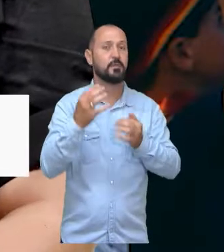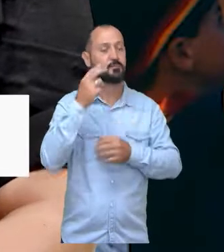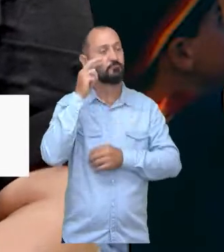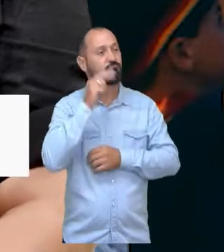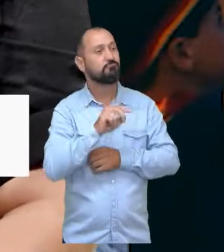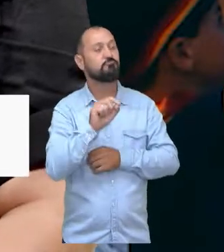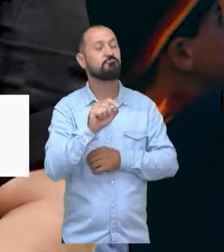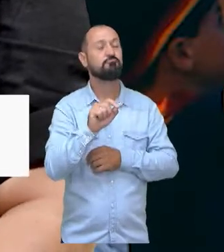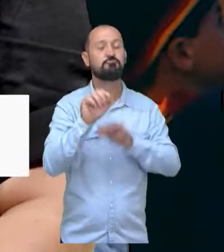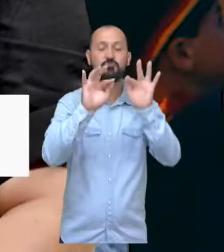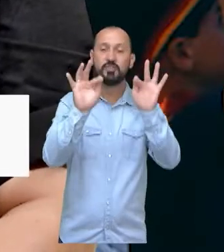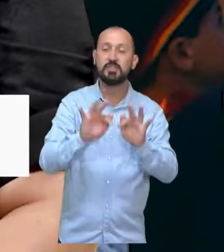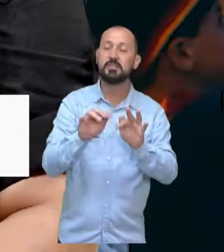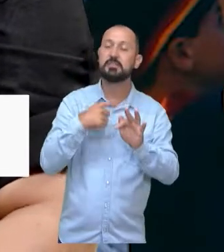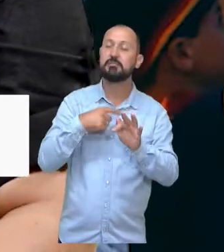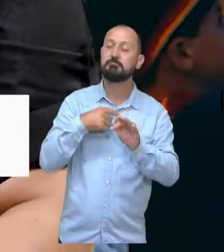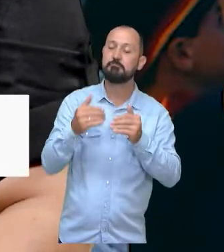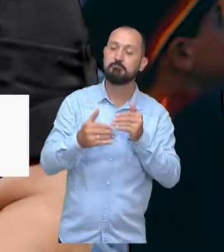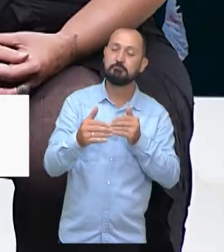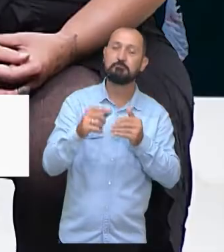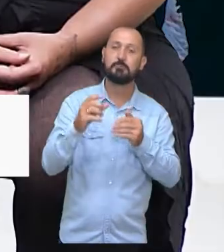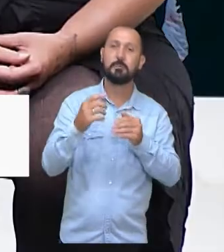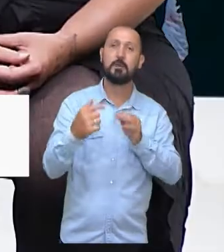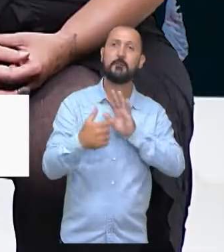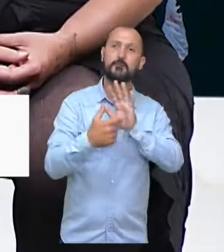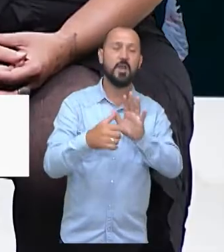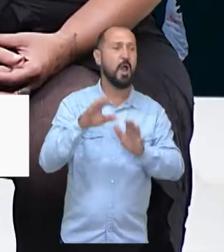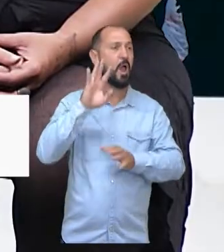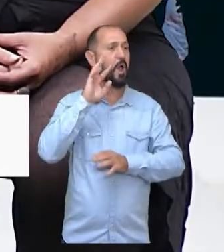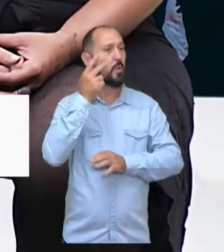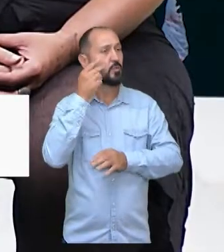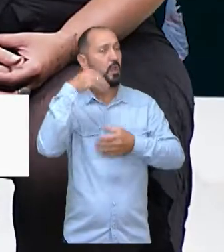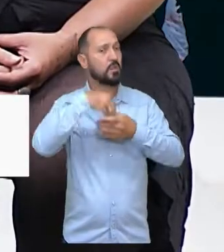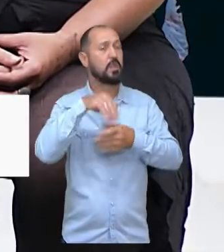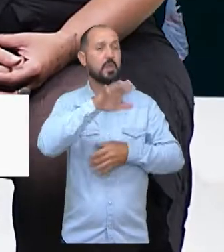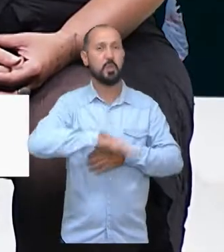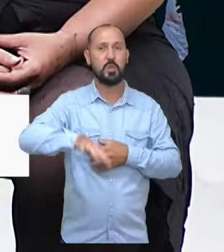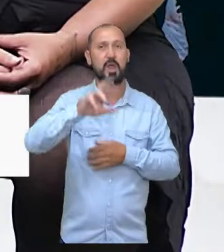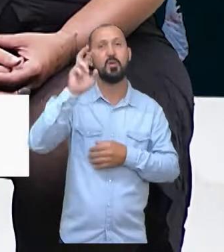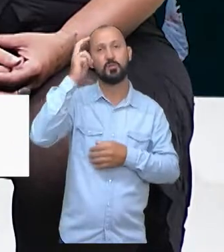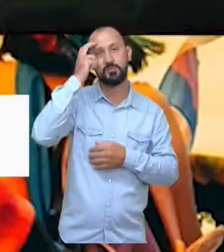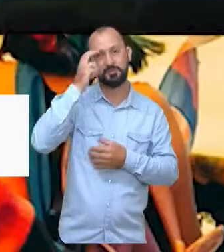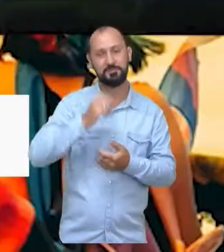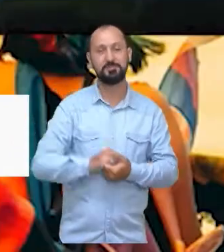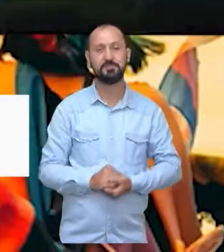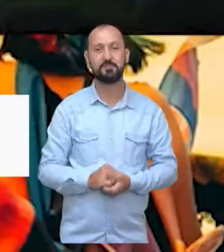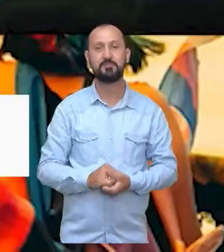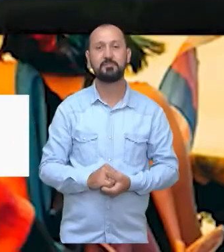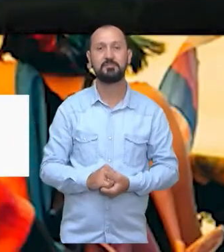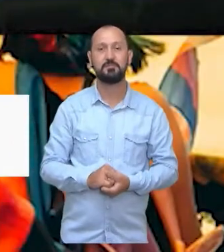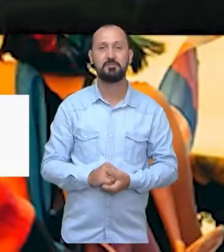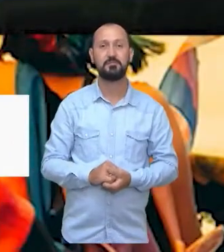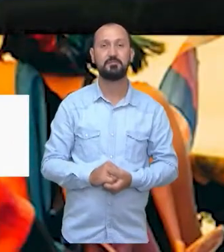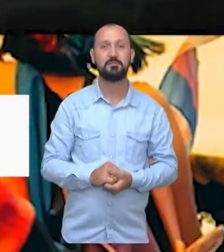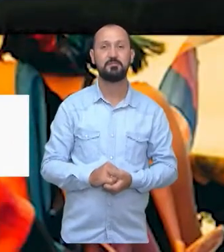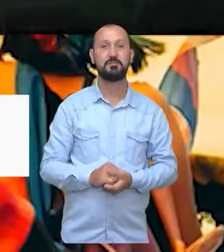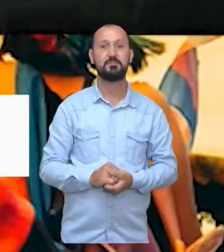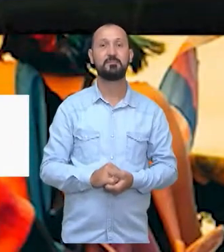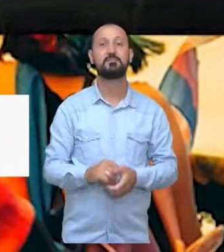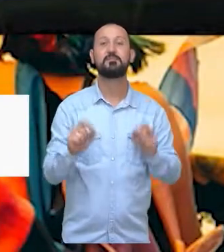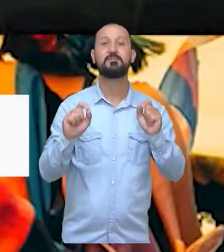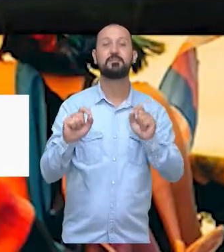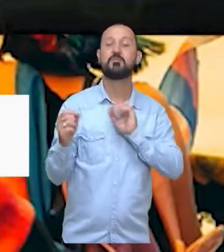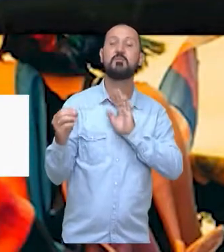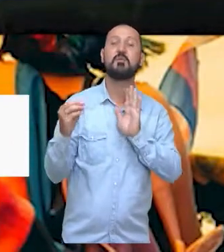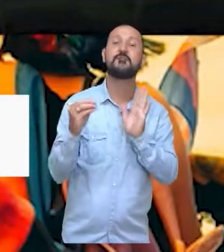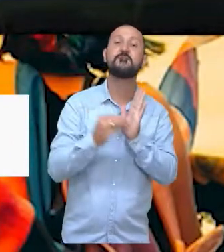ali finalmente sendo reconhecidas dentro do meio cultural. E o que falta, Carla? Né? Como